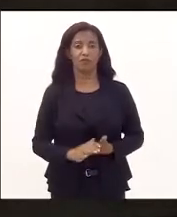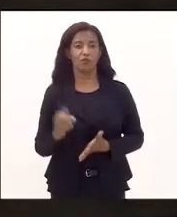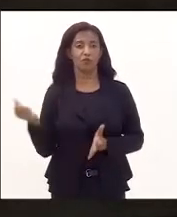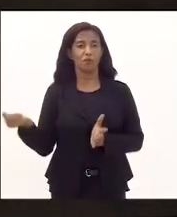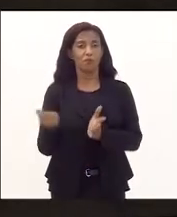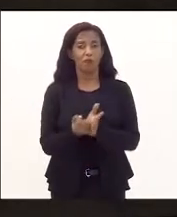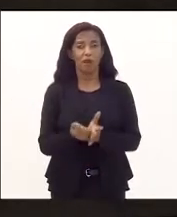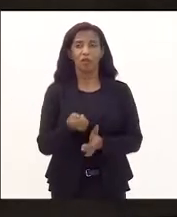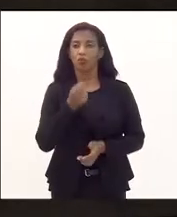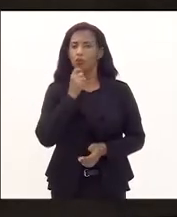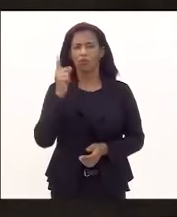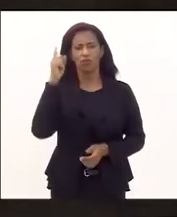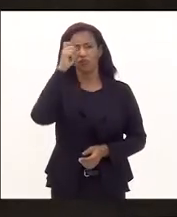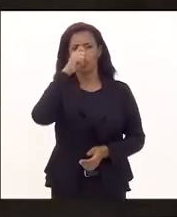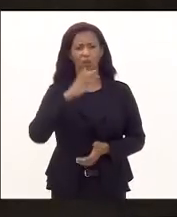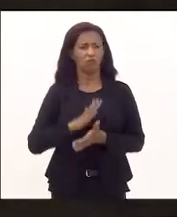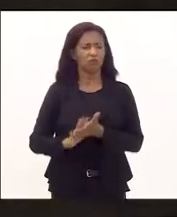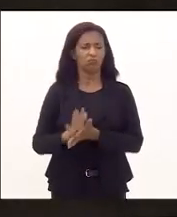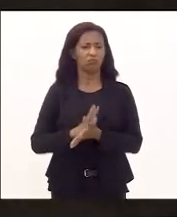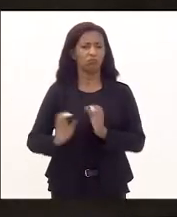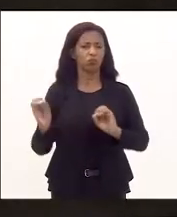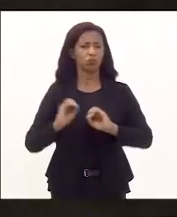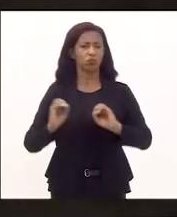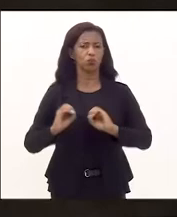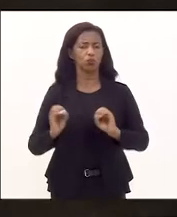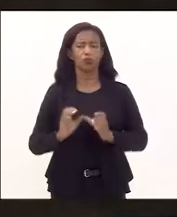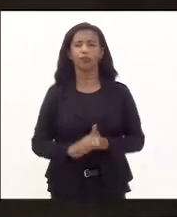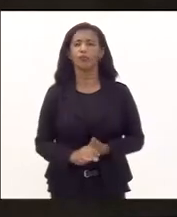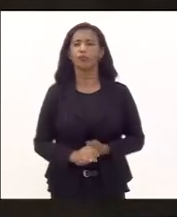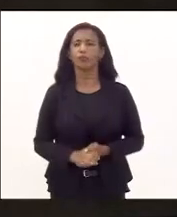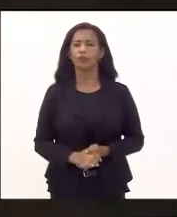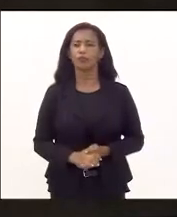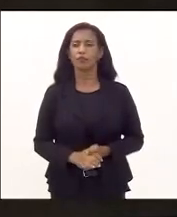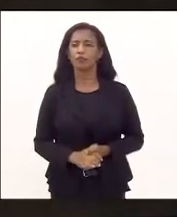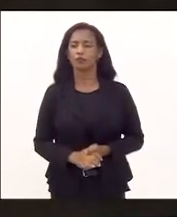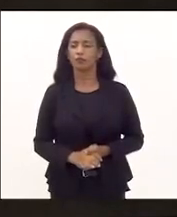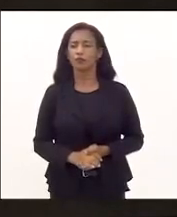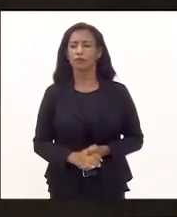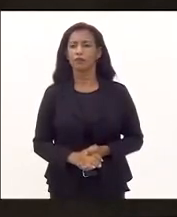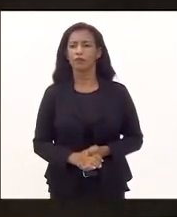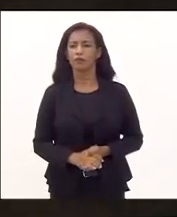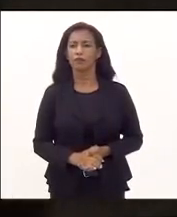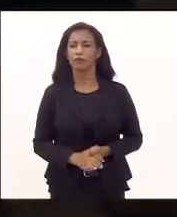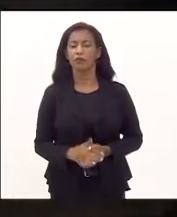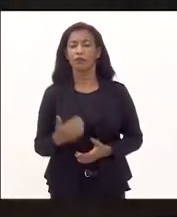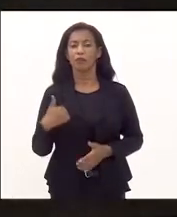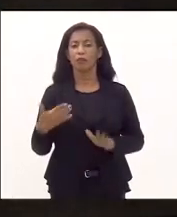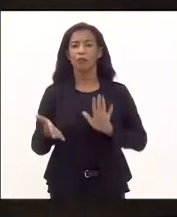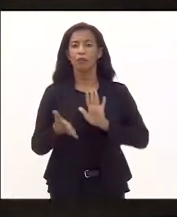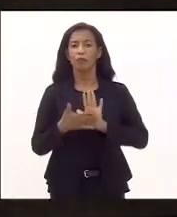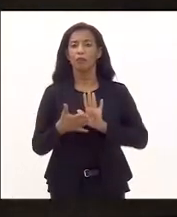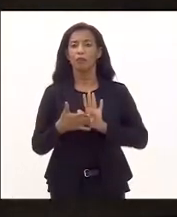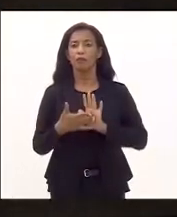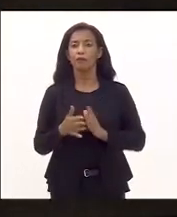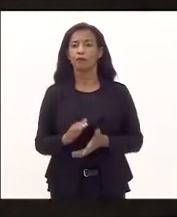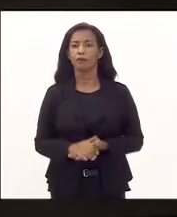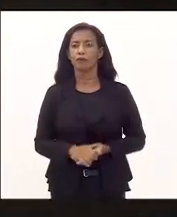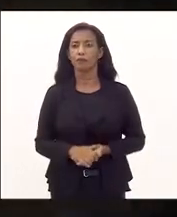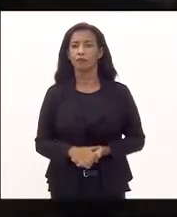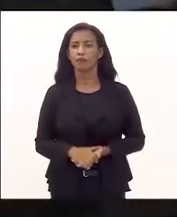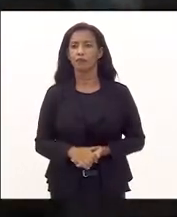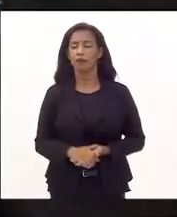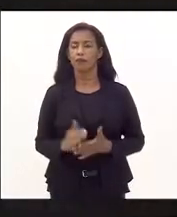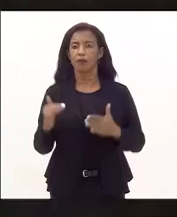impacto, não tem dificuldade nenhuma. Assim posto, senhor presidente, o meu parecer